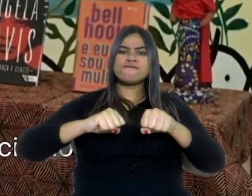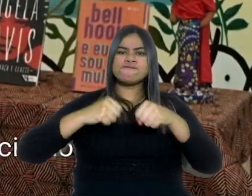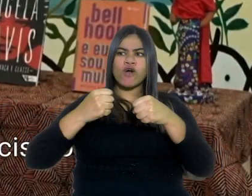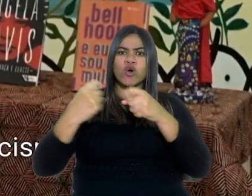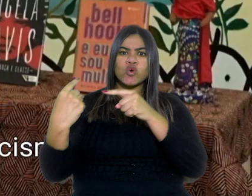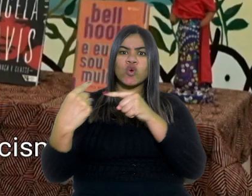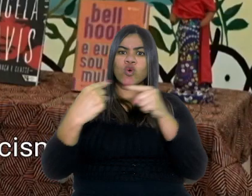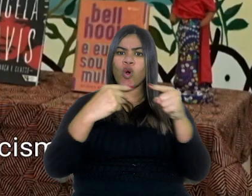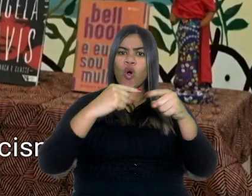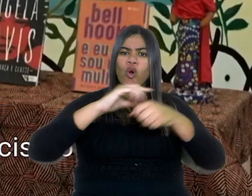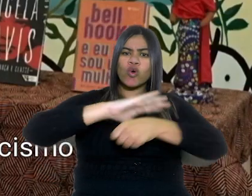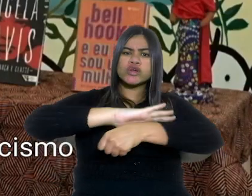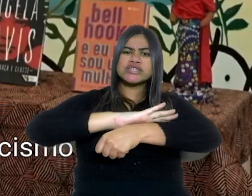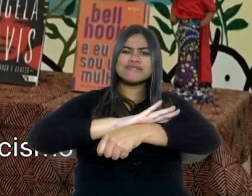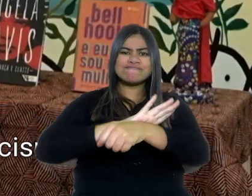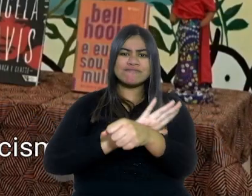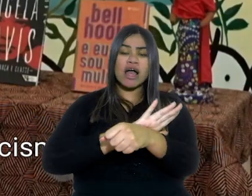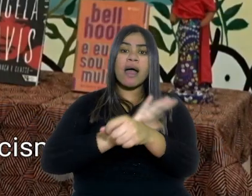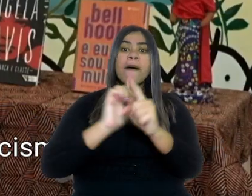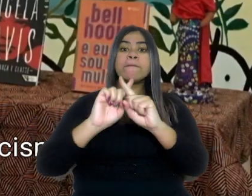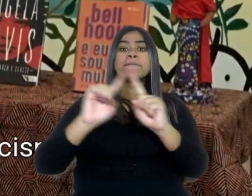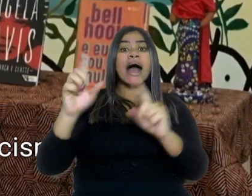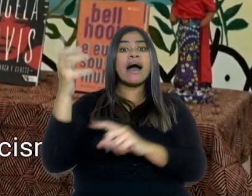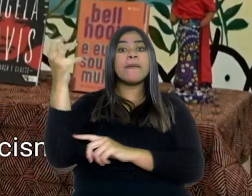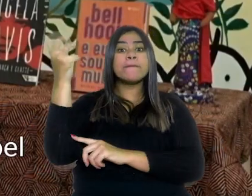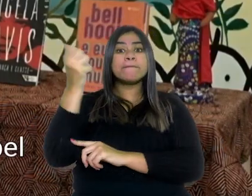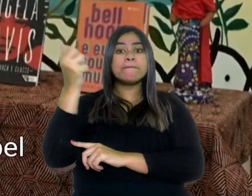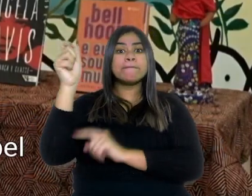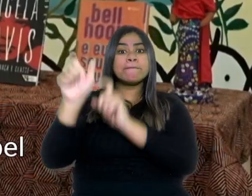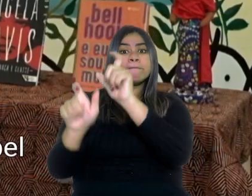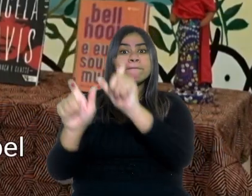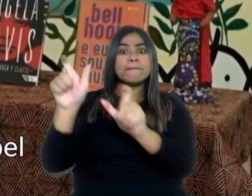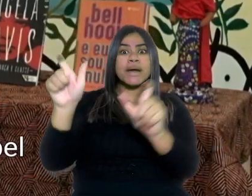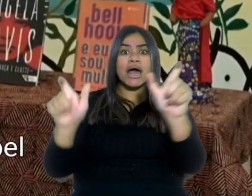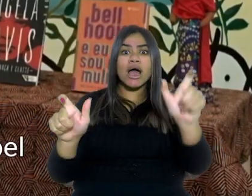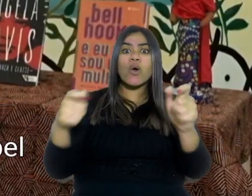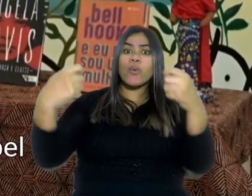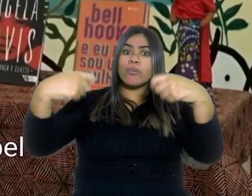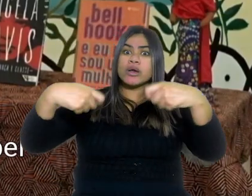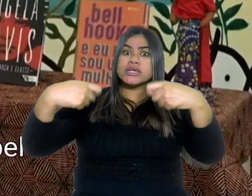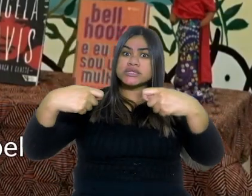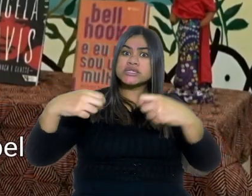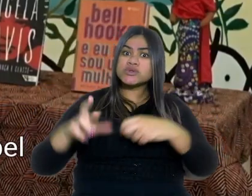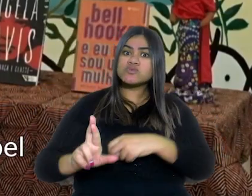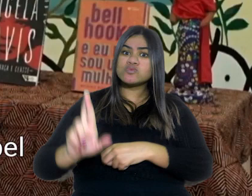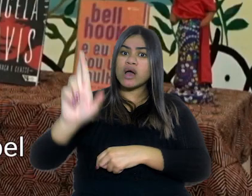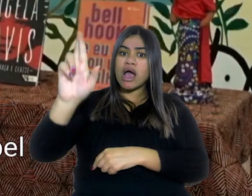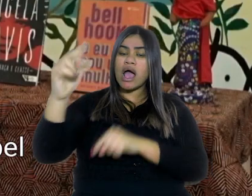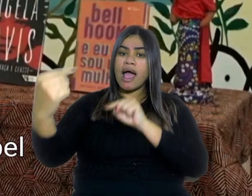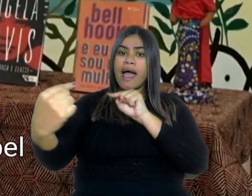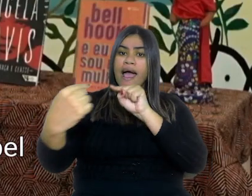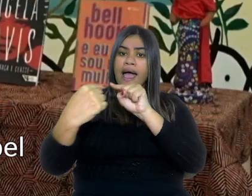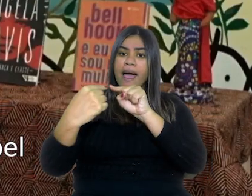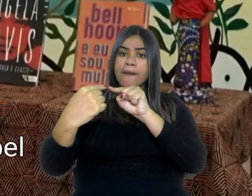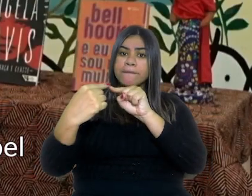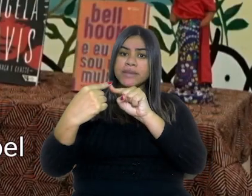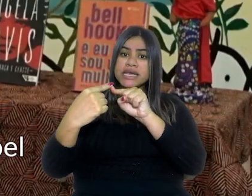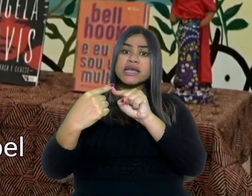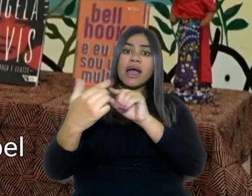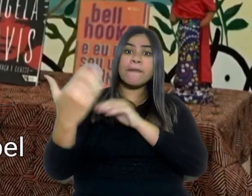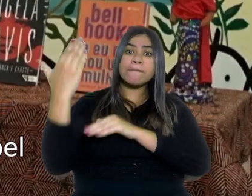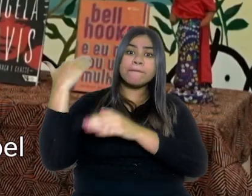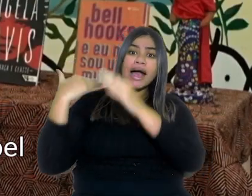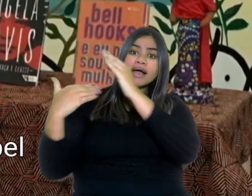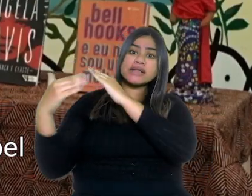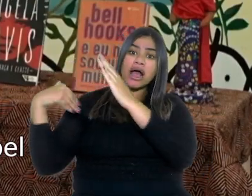sociedade, né, a gente vem aí num movimento do antirracismo, então com os brancos também